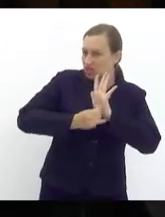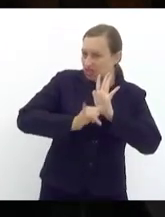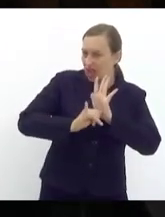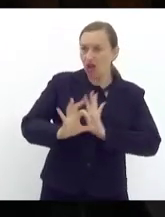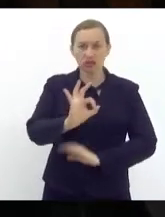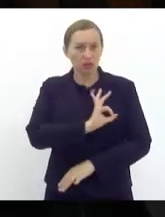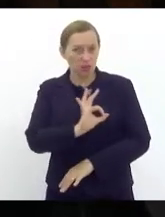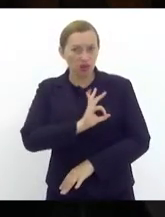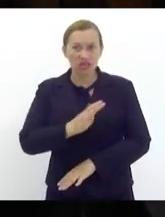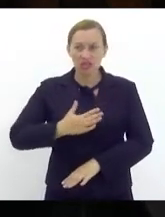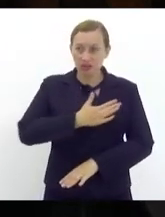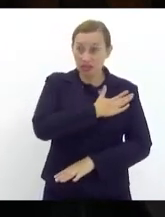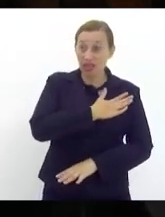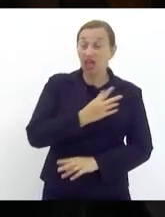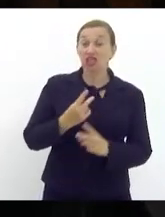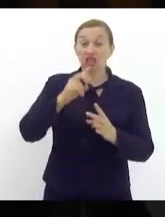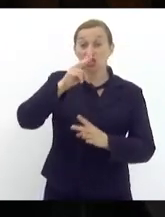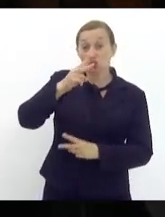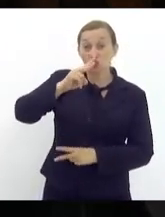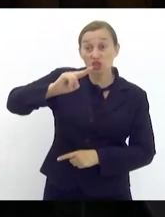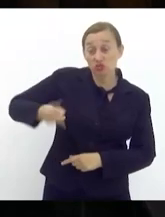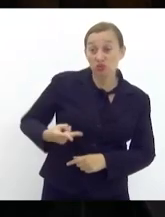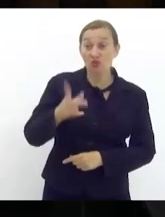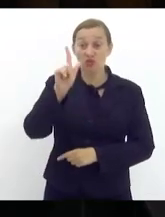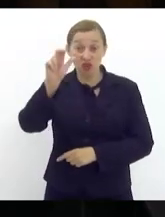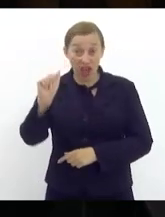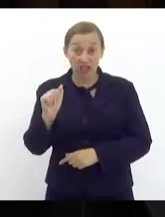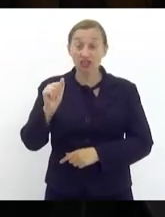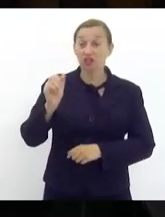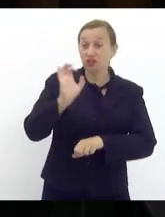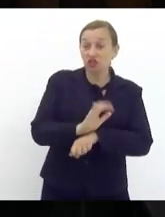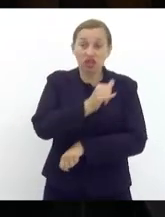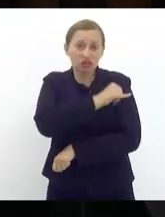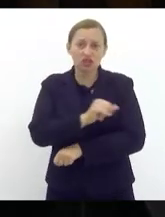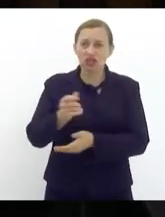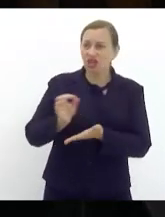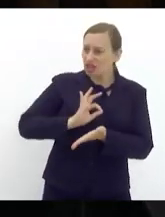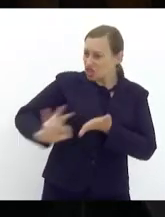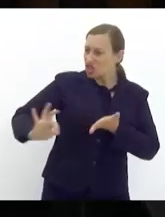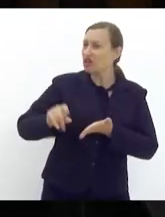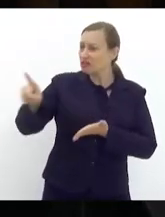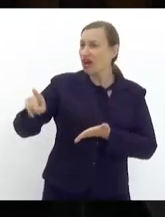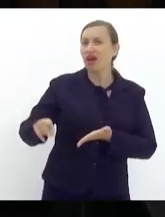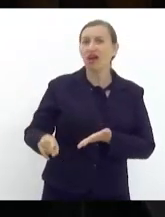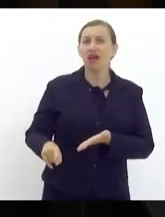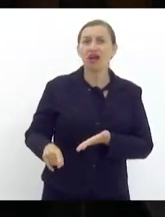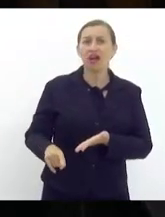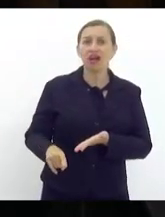Polícia Militar, tem 2.000 vagas aqui no estado do Rio de Janeiro, se inscreve.